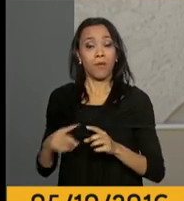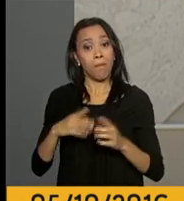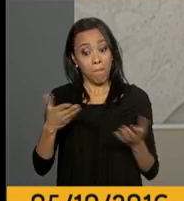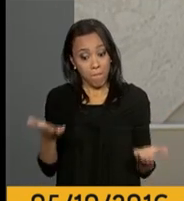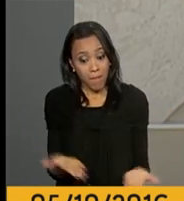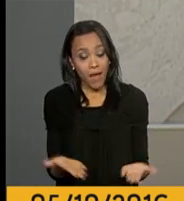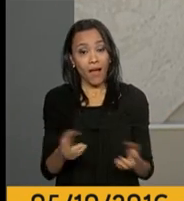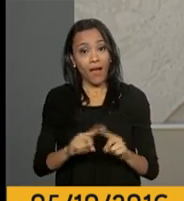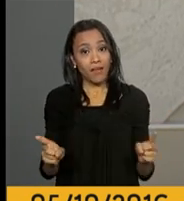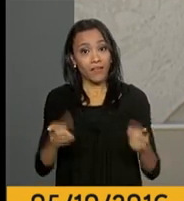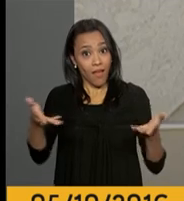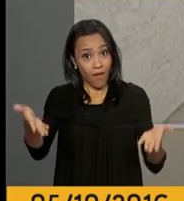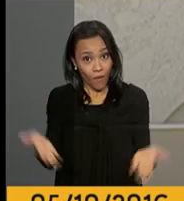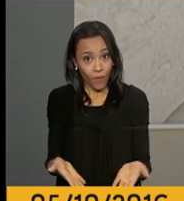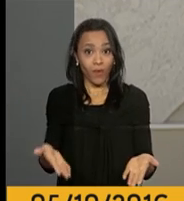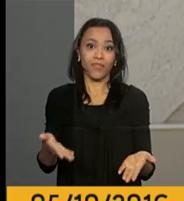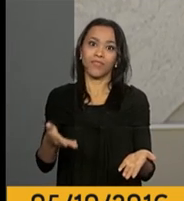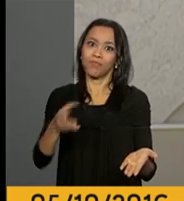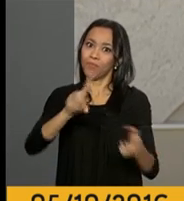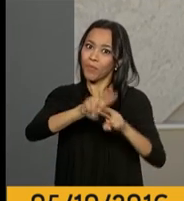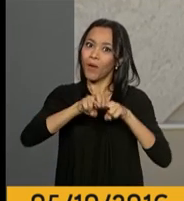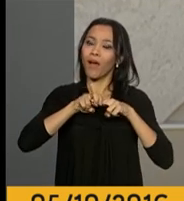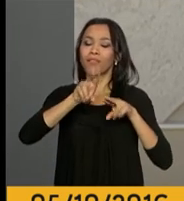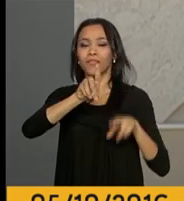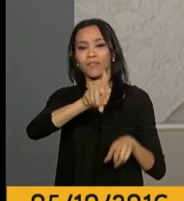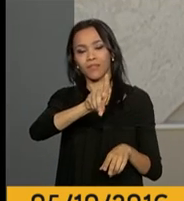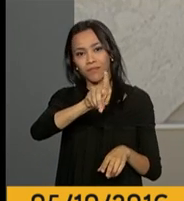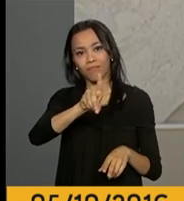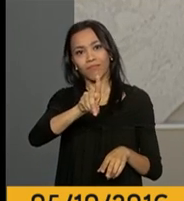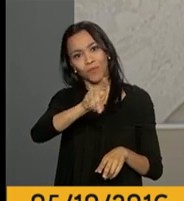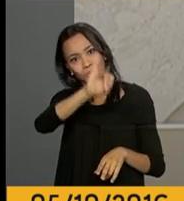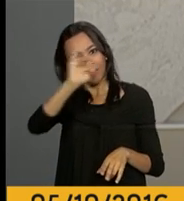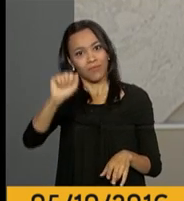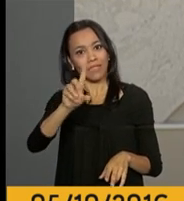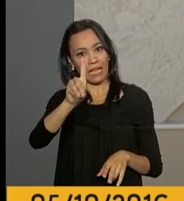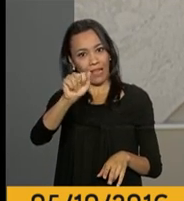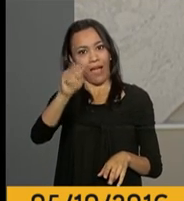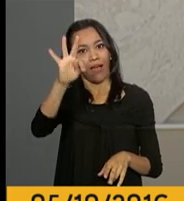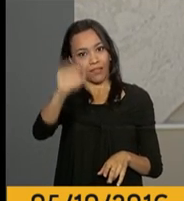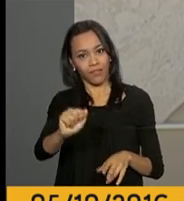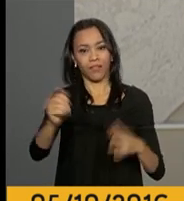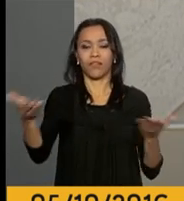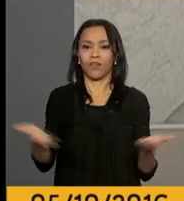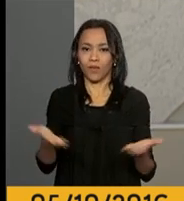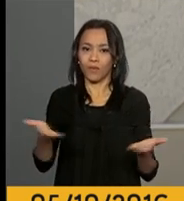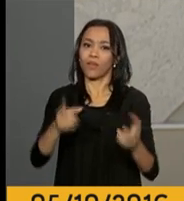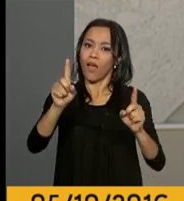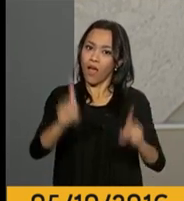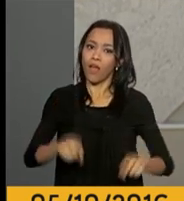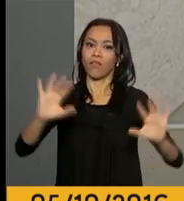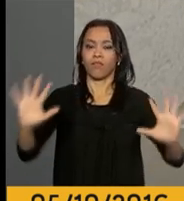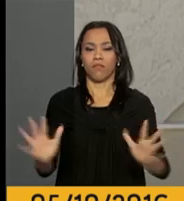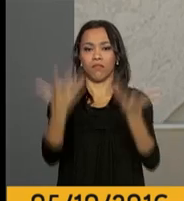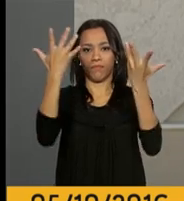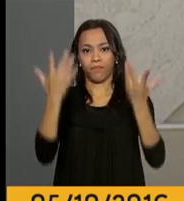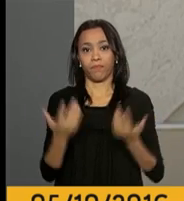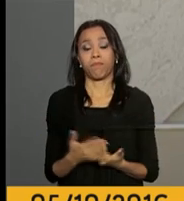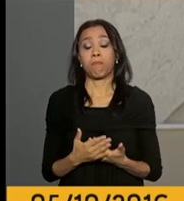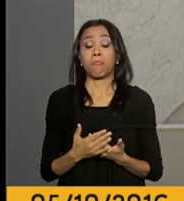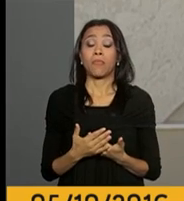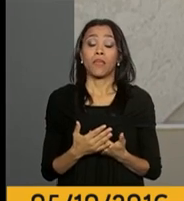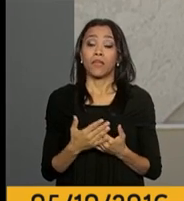se engrandece precisamente pela data que hora se comemora e interessante